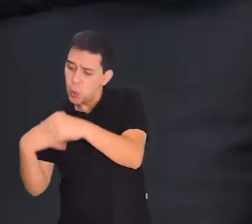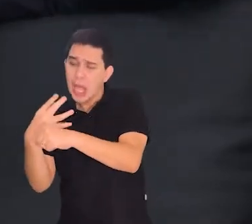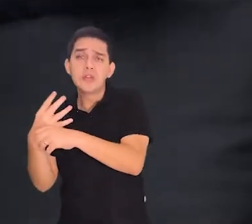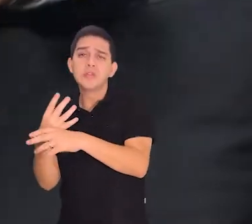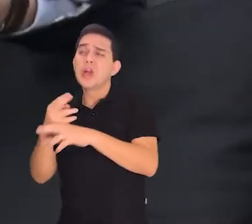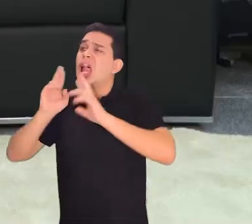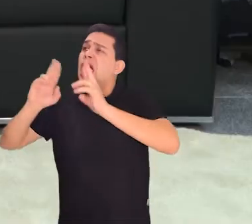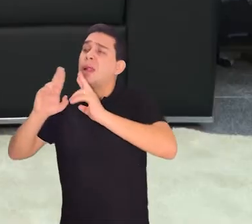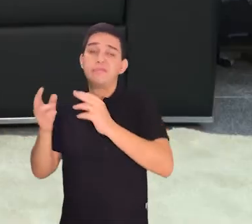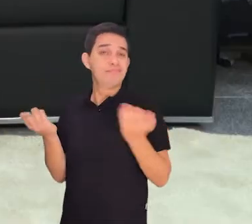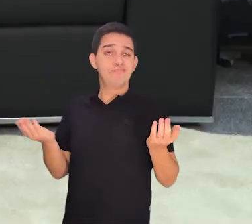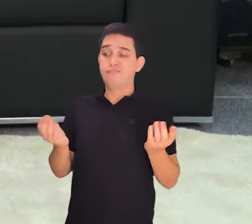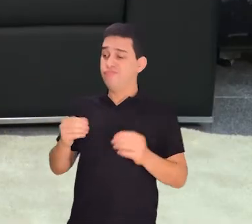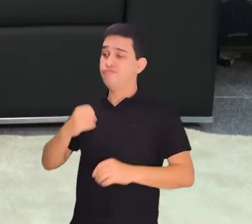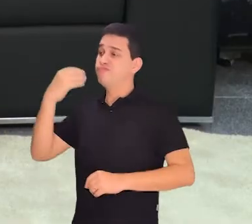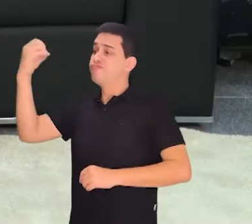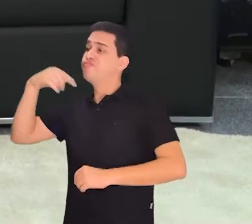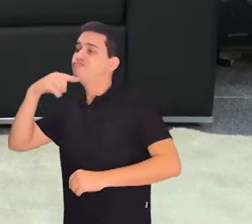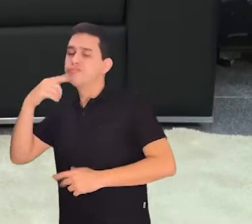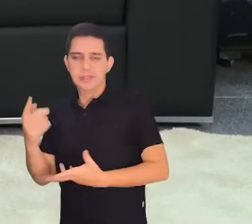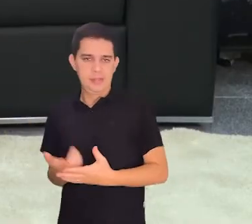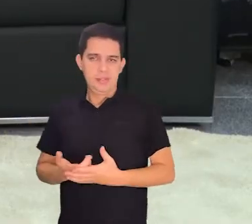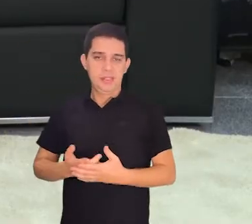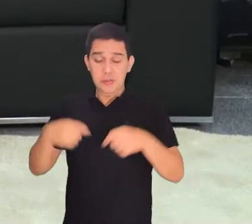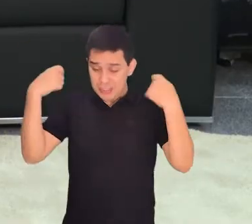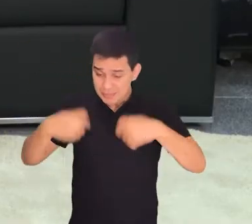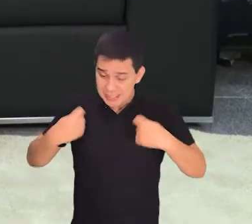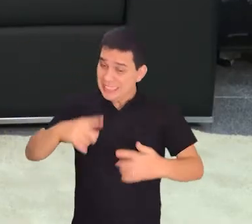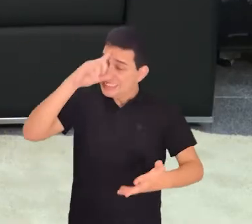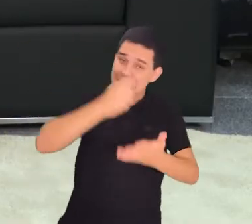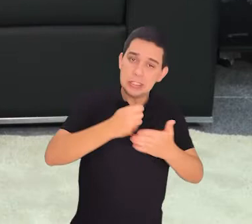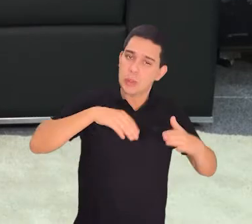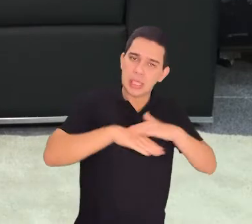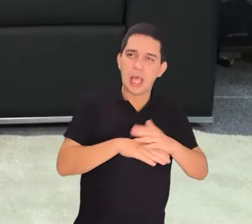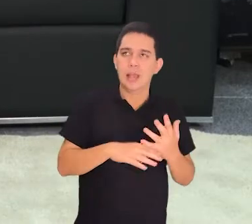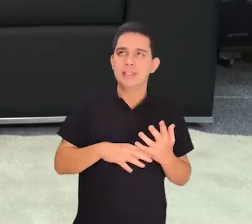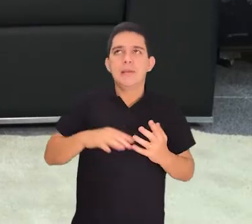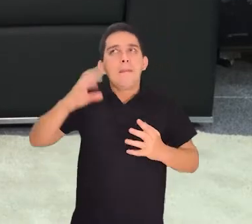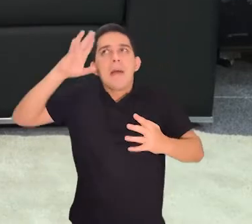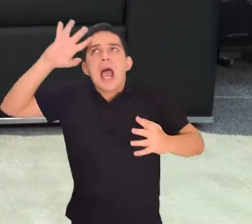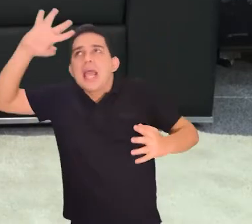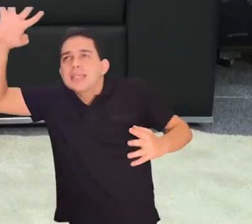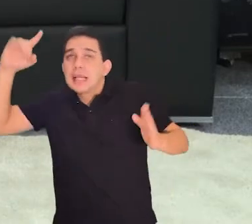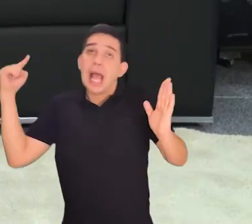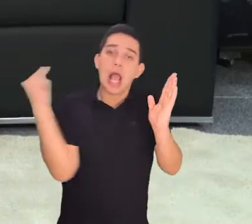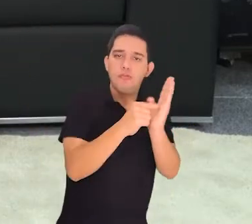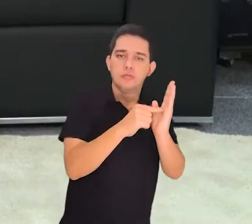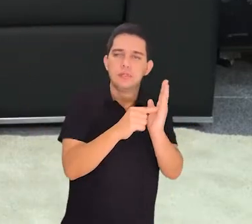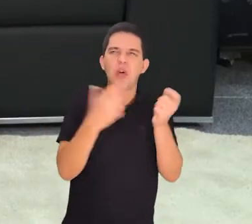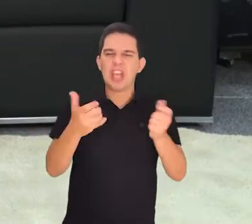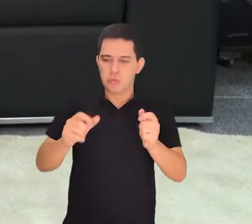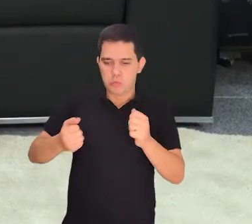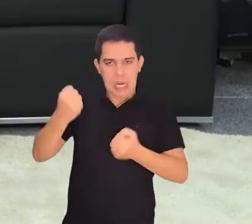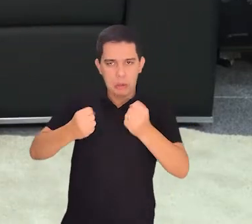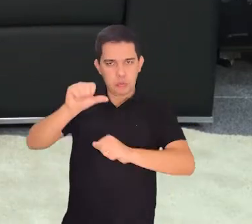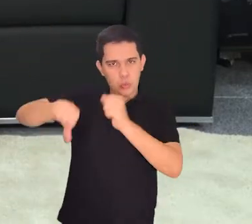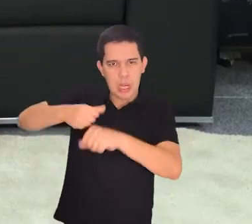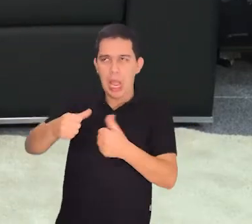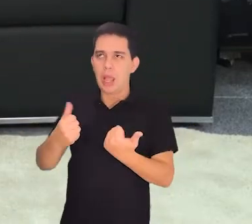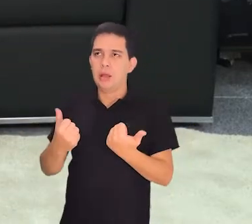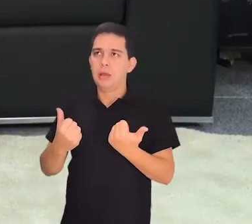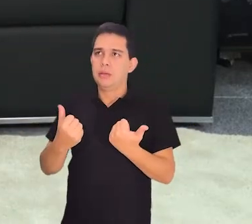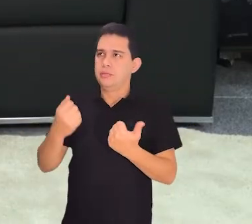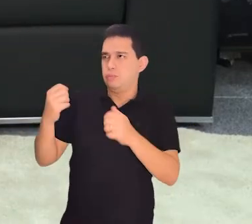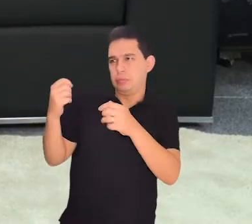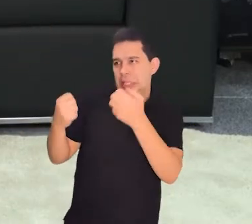futuro, colocando os objetivos como aposentadoria, viajar, comprar uma casa, trocar de carro, cirurgia plástica, casa, não